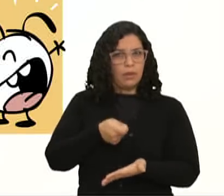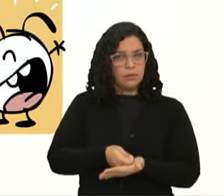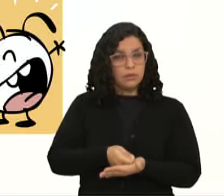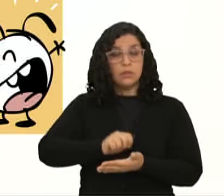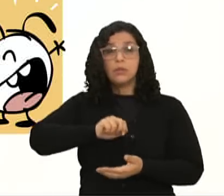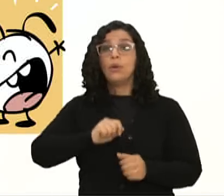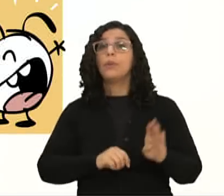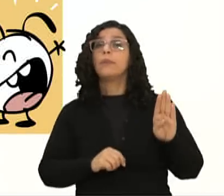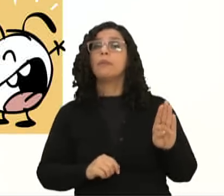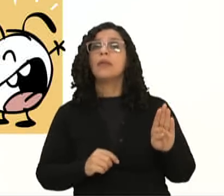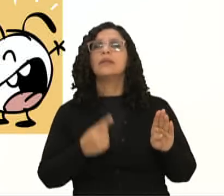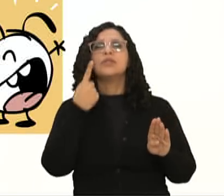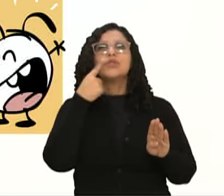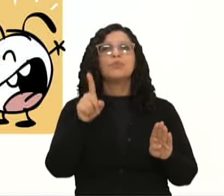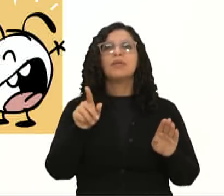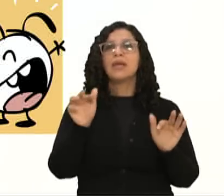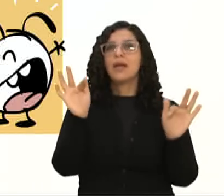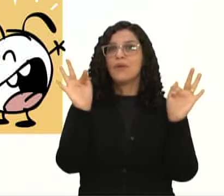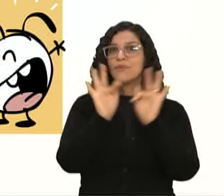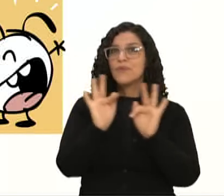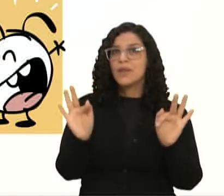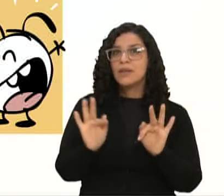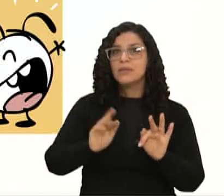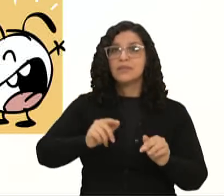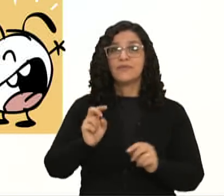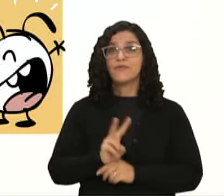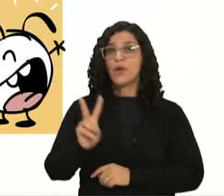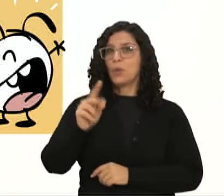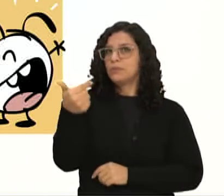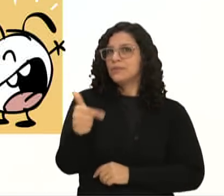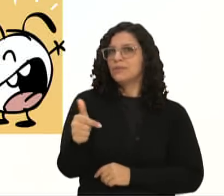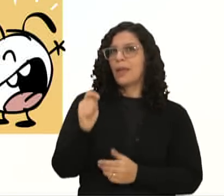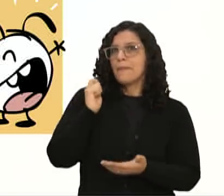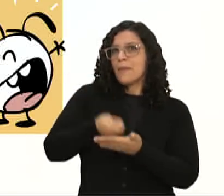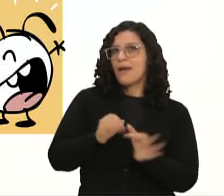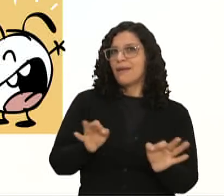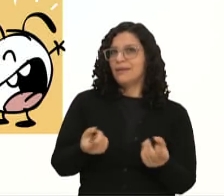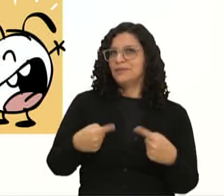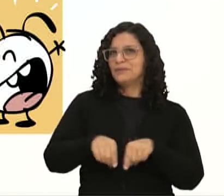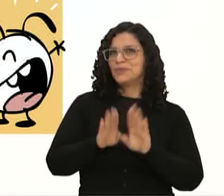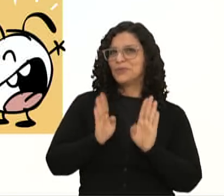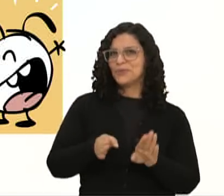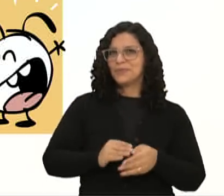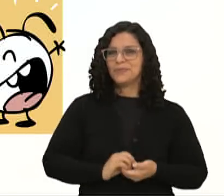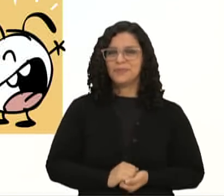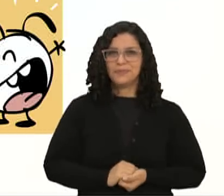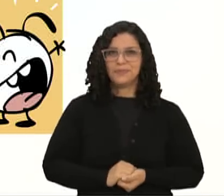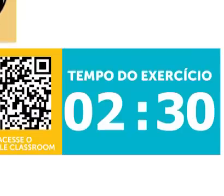ou o fato de descobrir que a felicidade não tem preço? Volto já já.